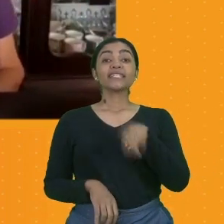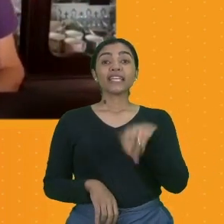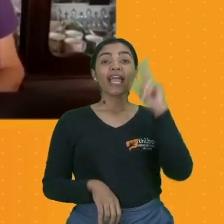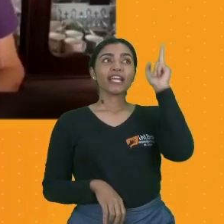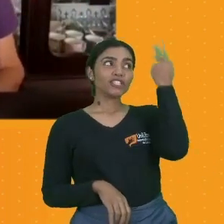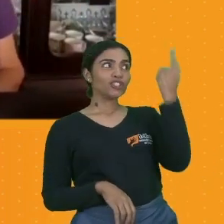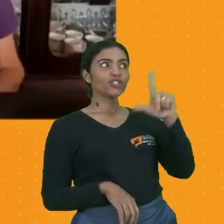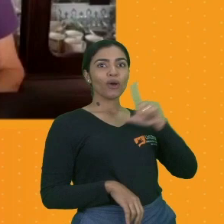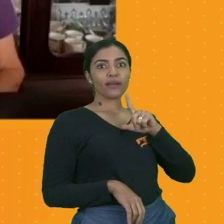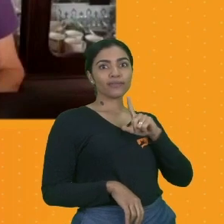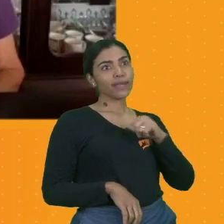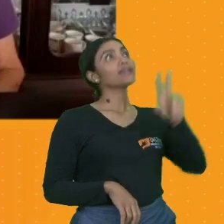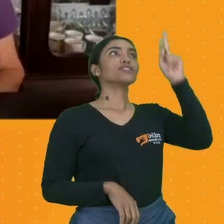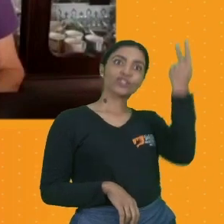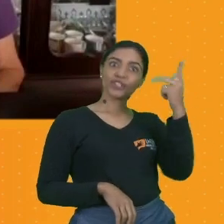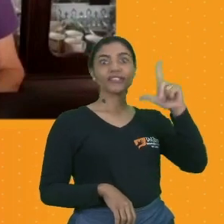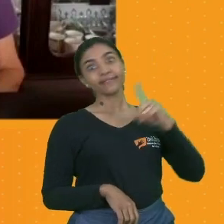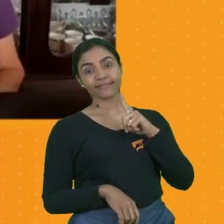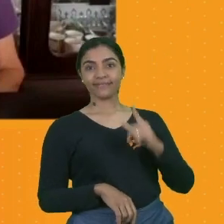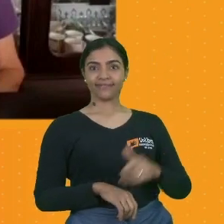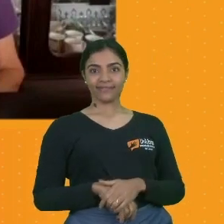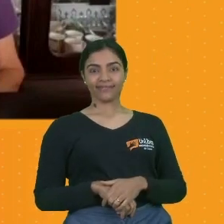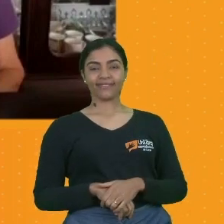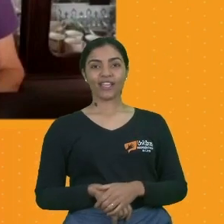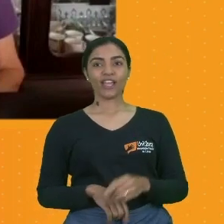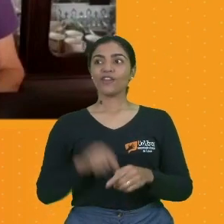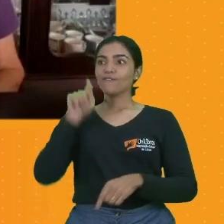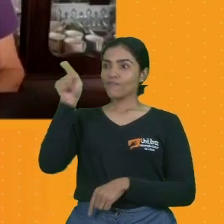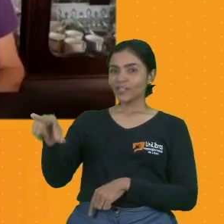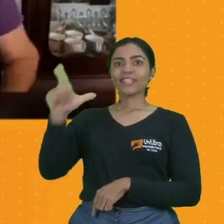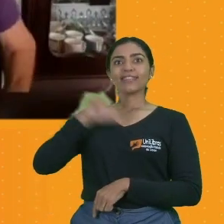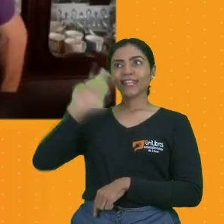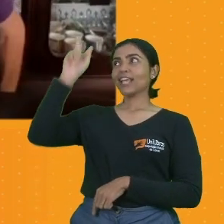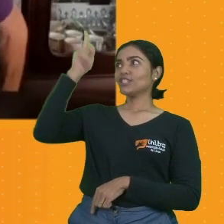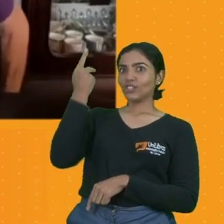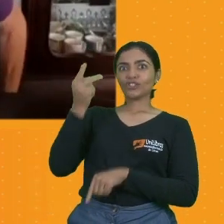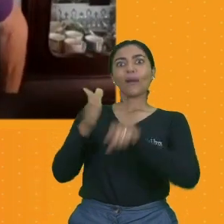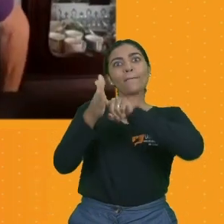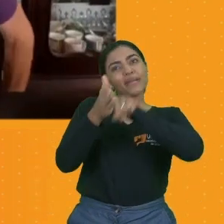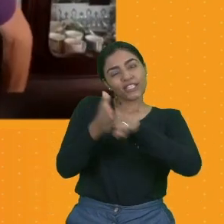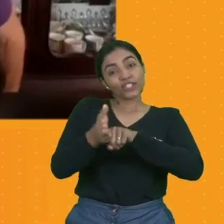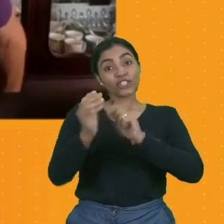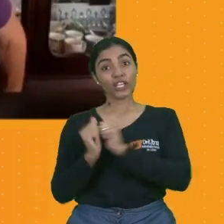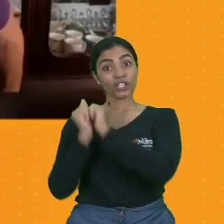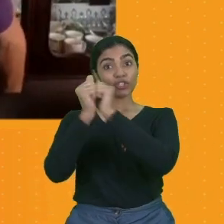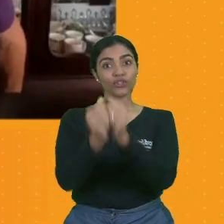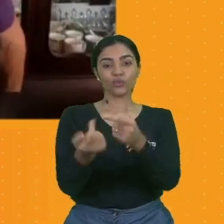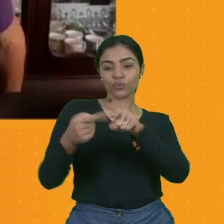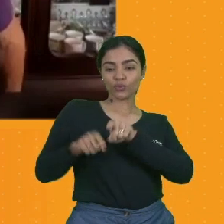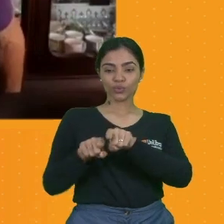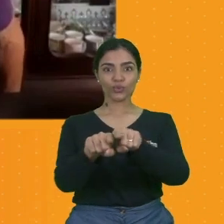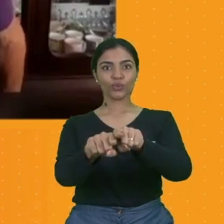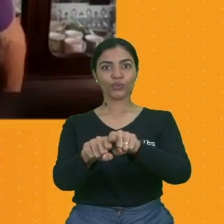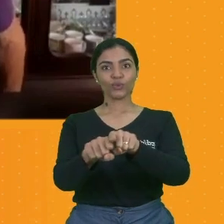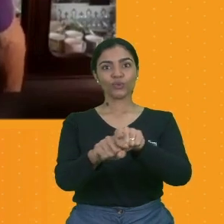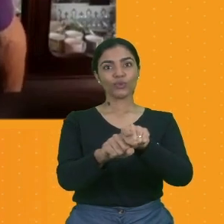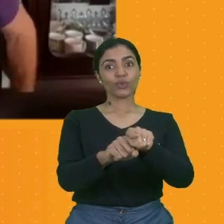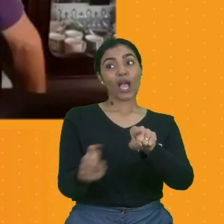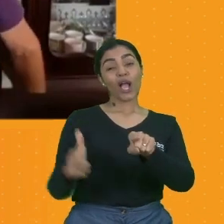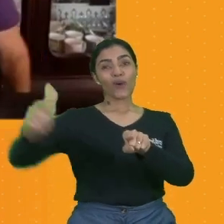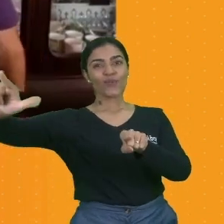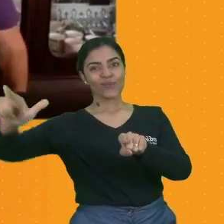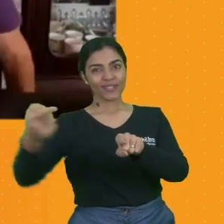história tem história né E você tem história de pesquisa junto a história de pesquisa a outras histórias